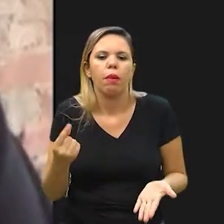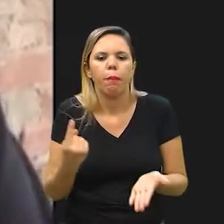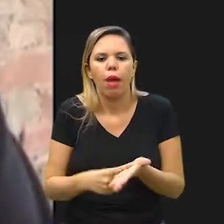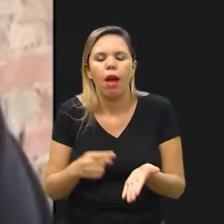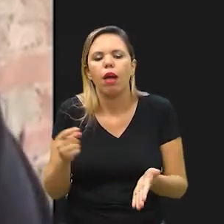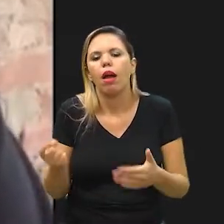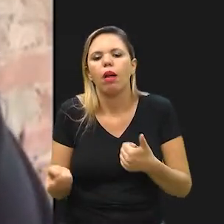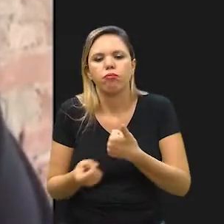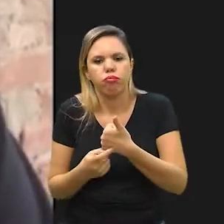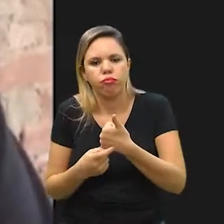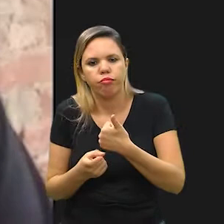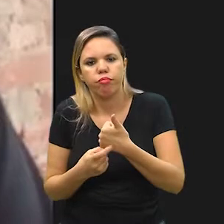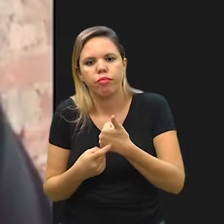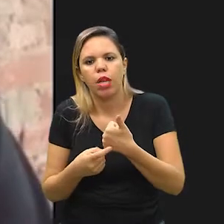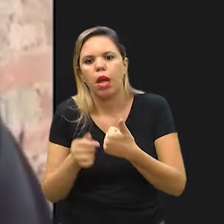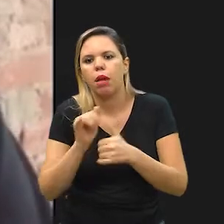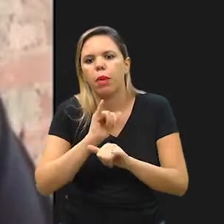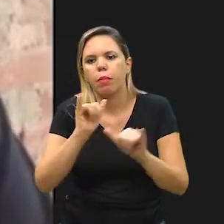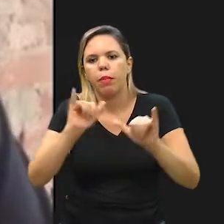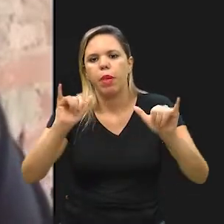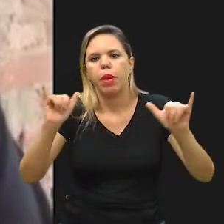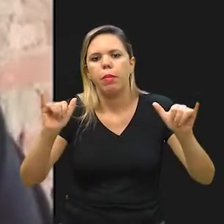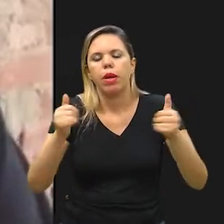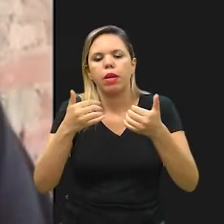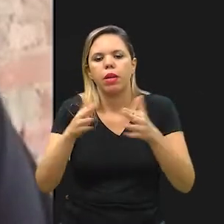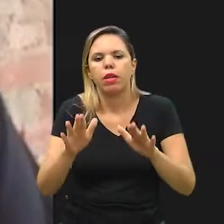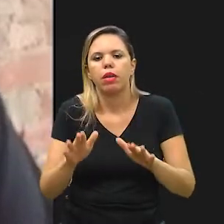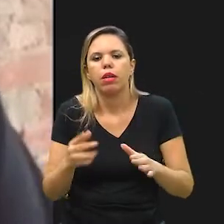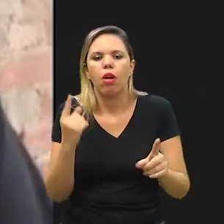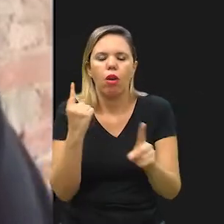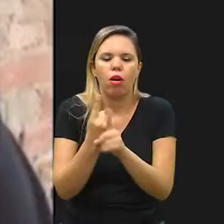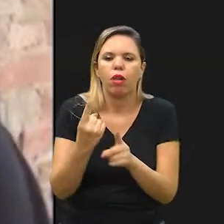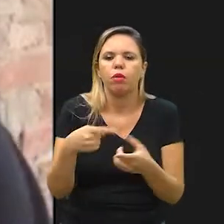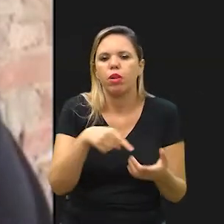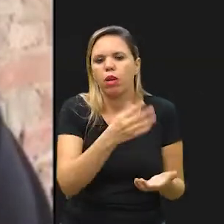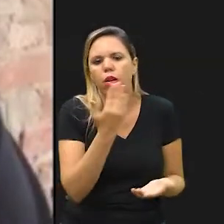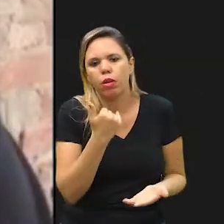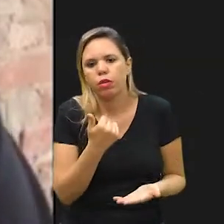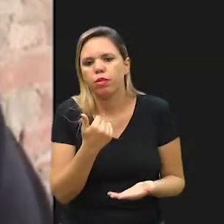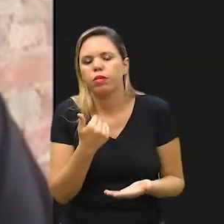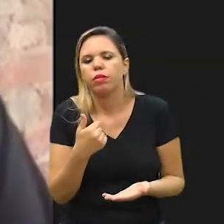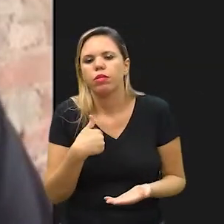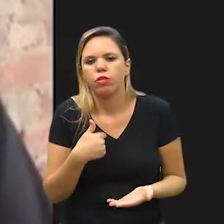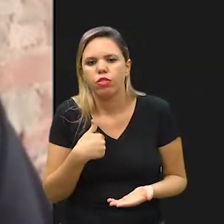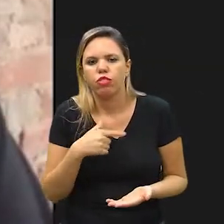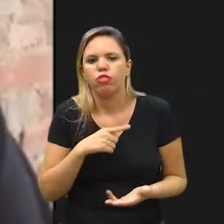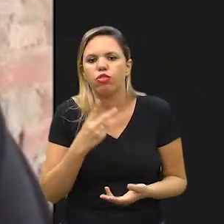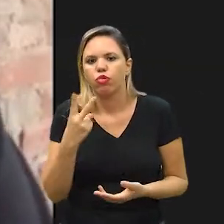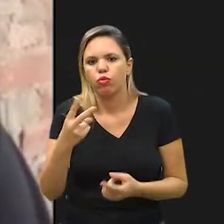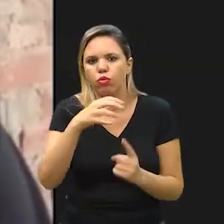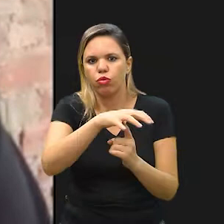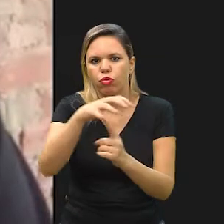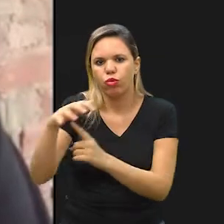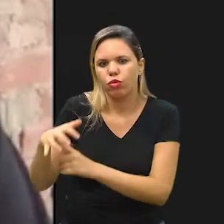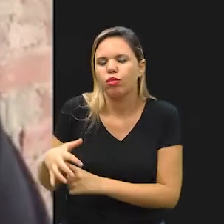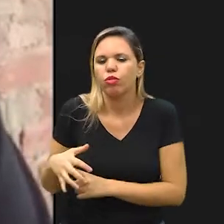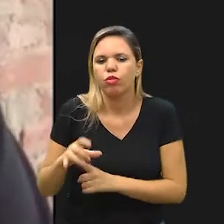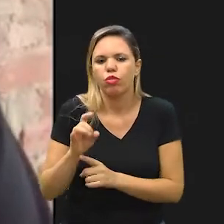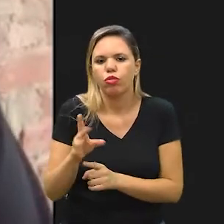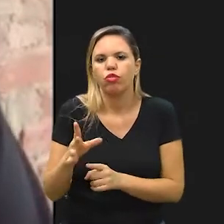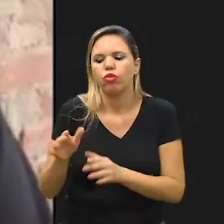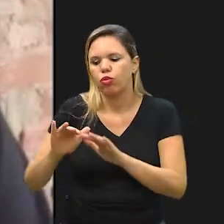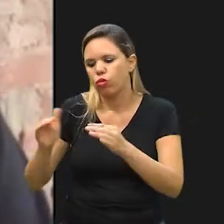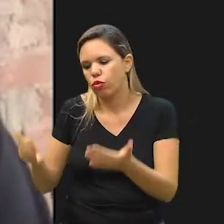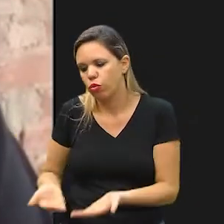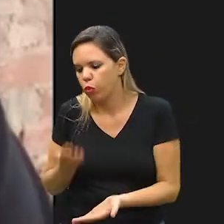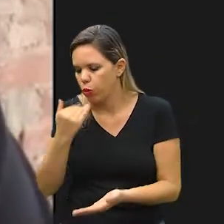já marcava encontro lá. E depois aí eu já, por fim, já tinha 2 tendas, aí uma só com mesinha